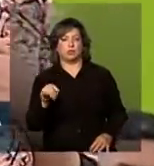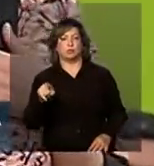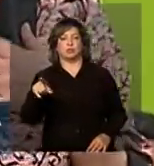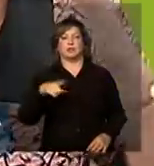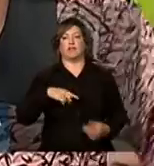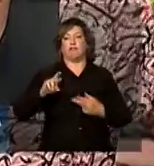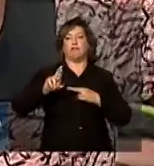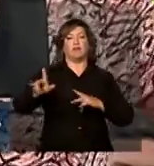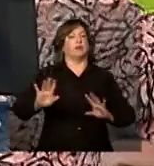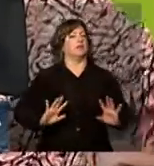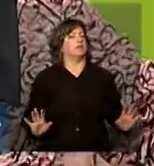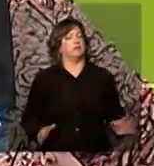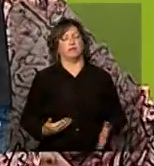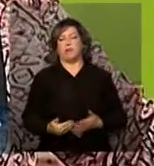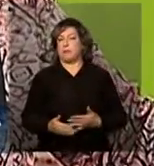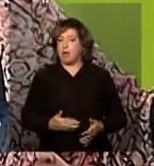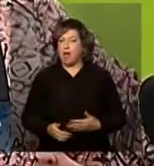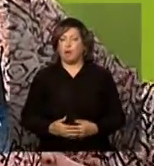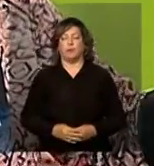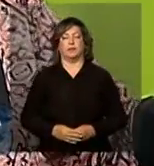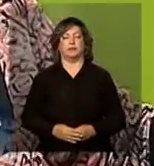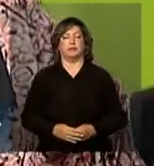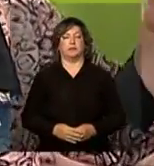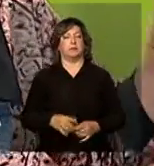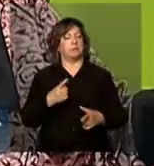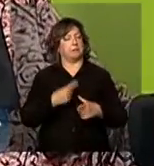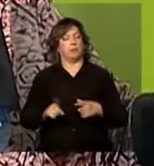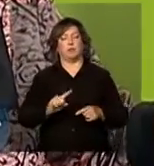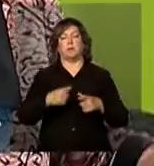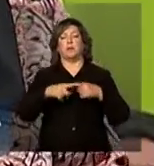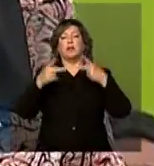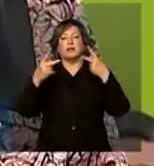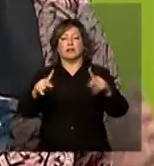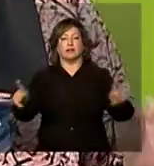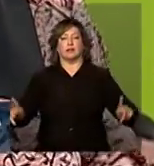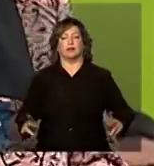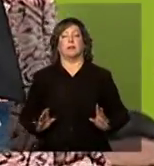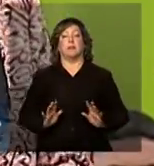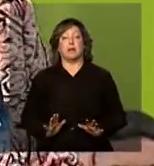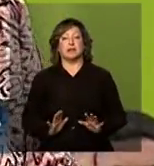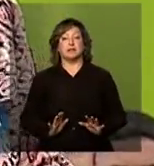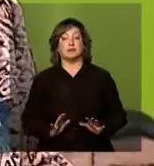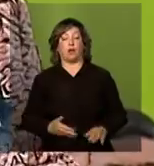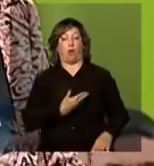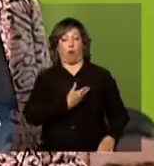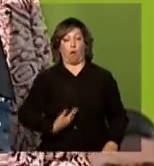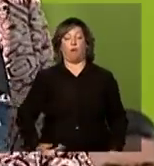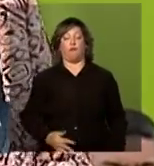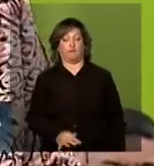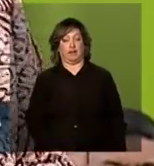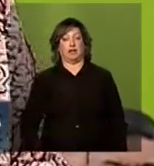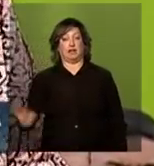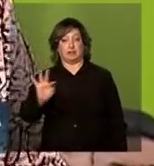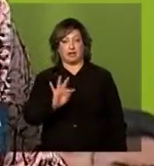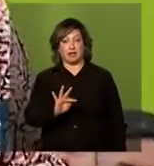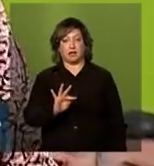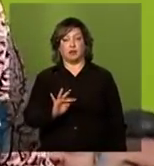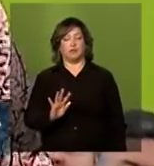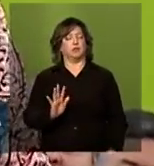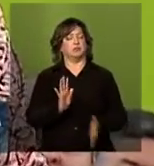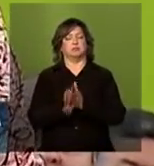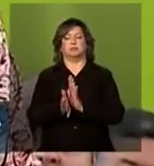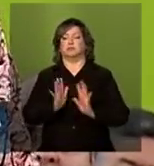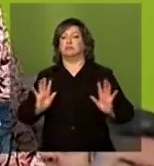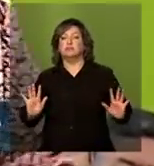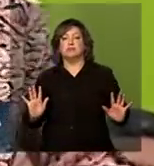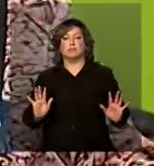colocam o coração político deles isso é problema deles a o governo federal não tem nada com